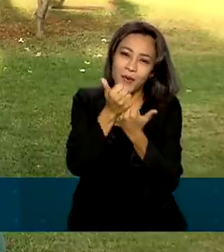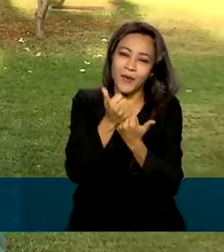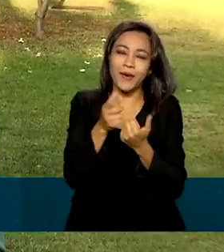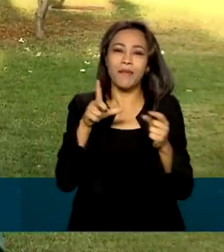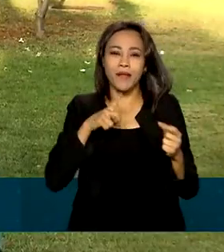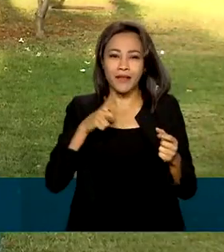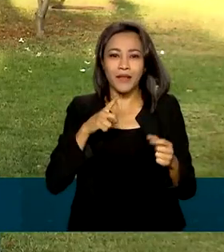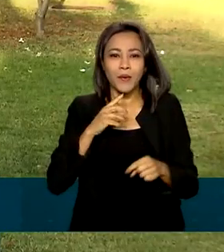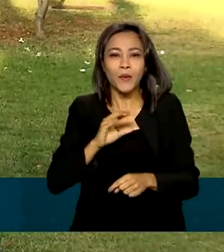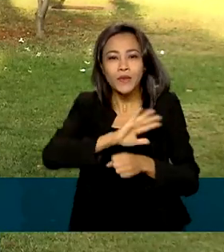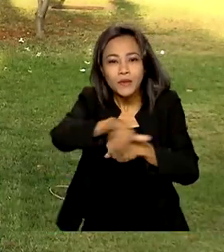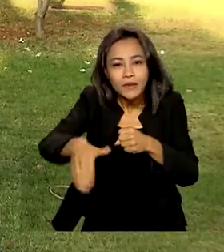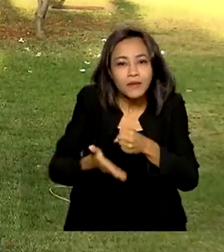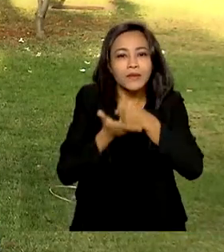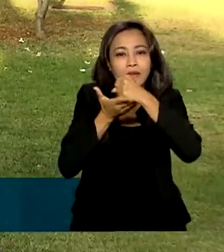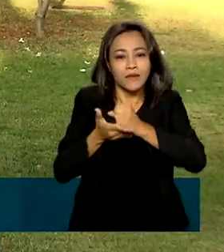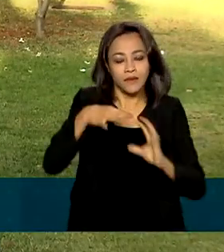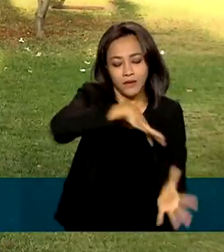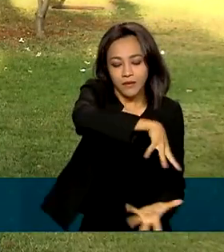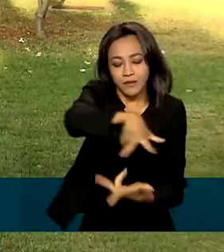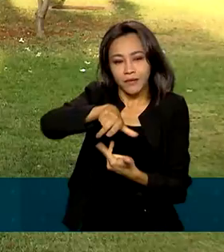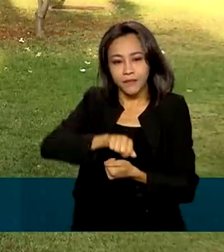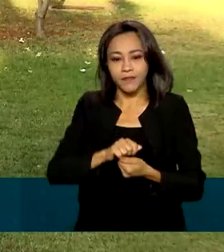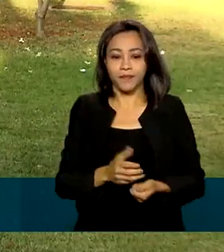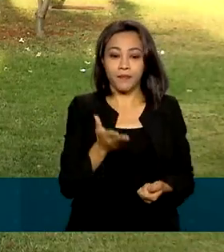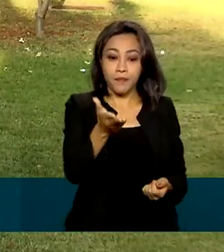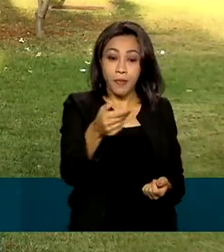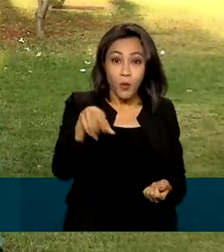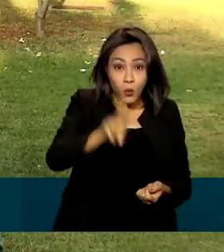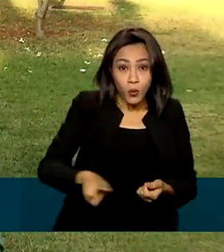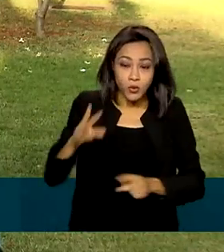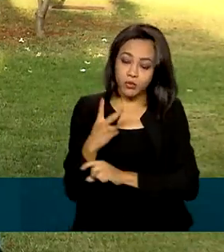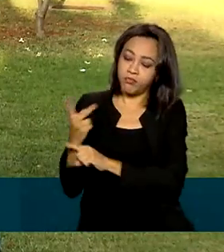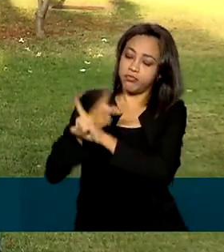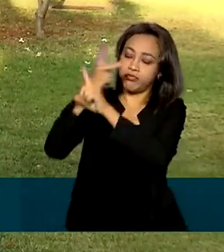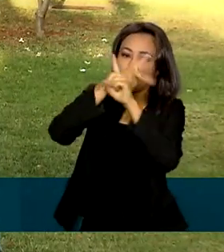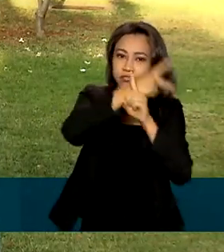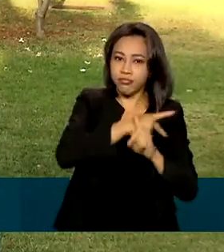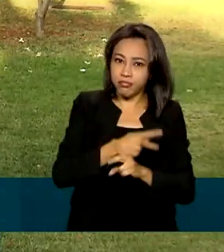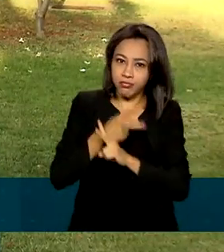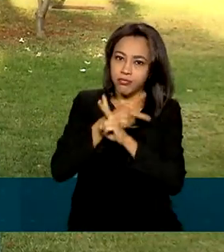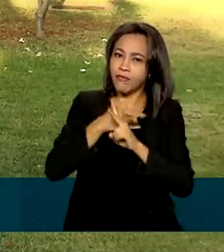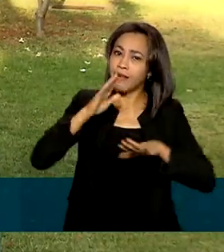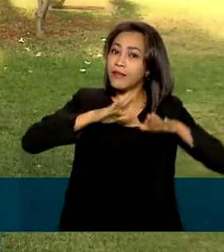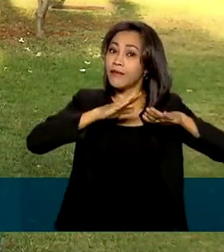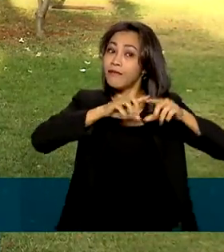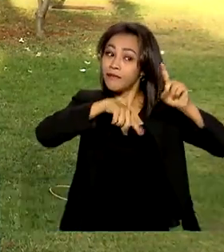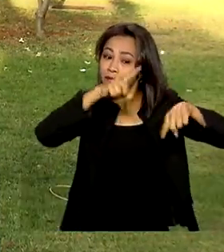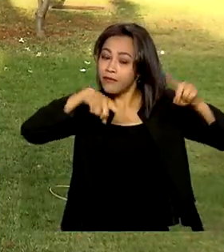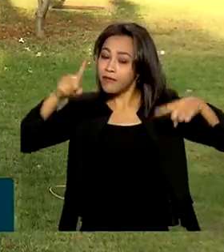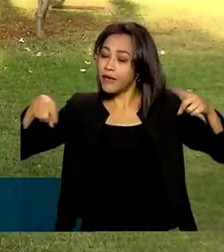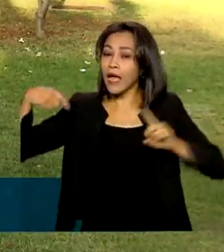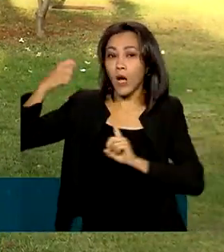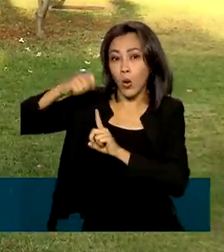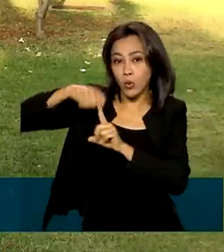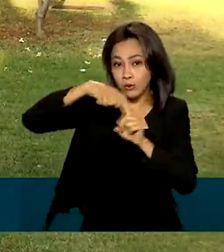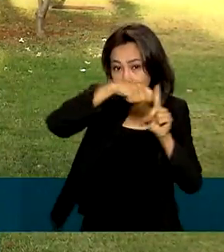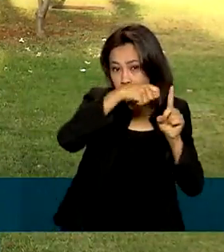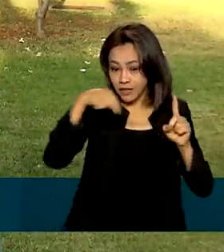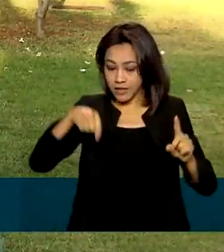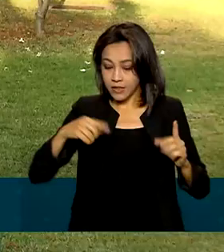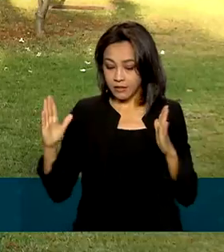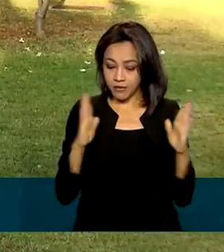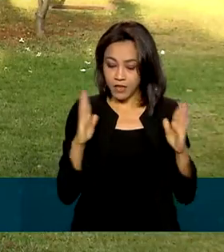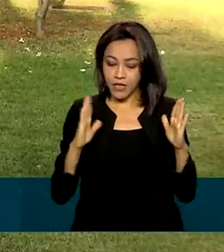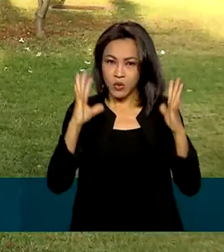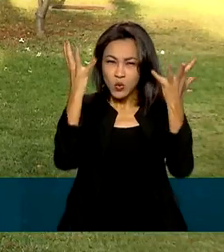planeta. A geração de energia a partir dos ventos varia de acordo com os meses do ano. Agora, no período seco,